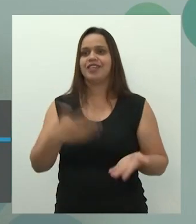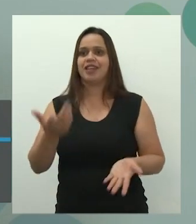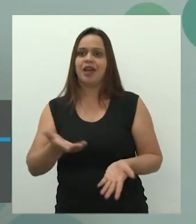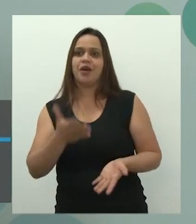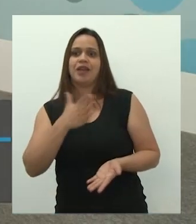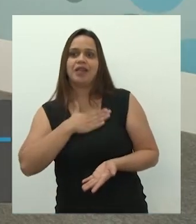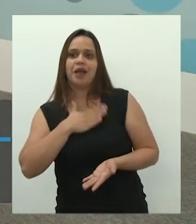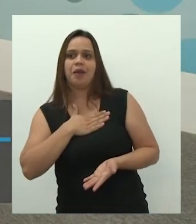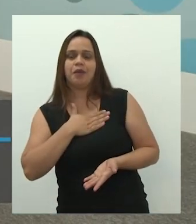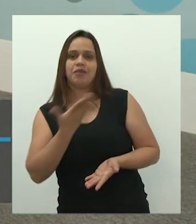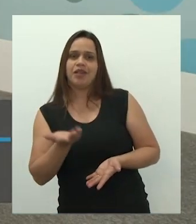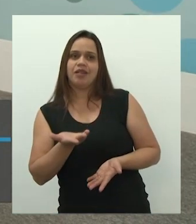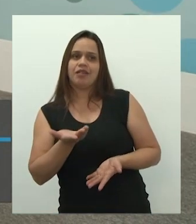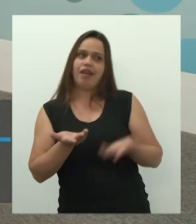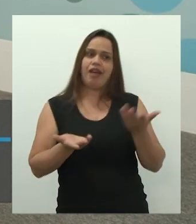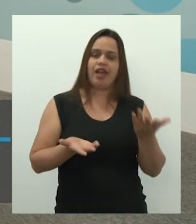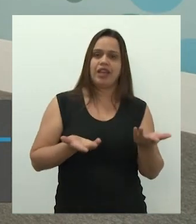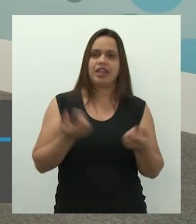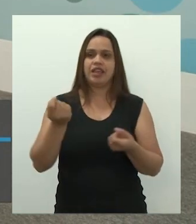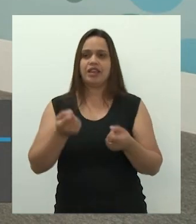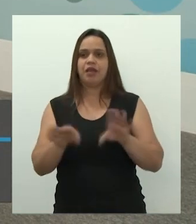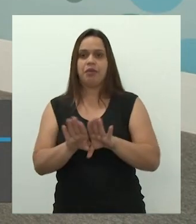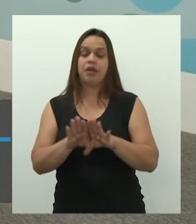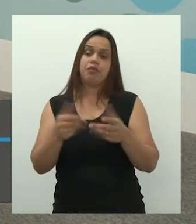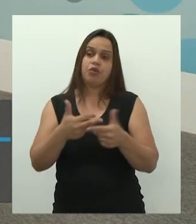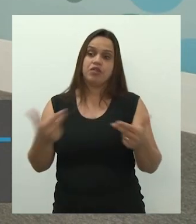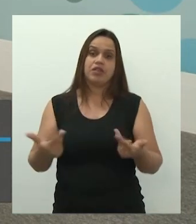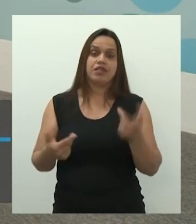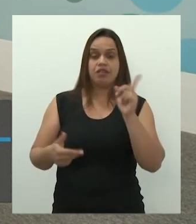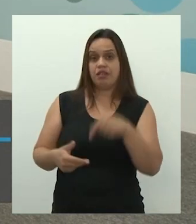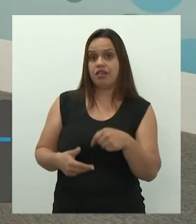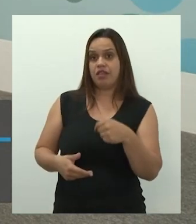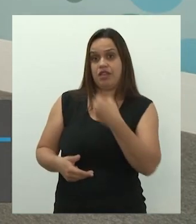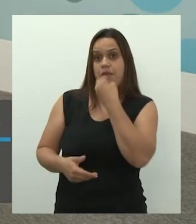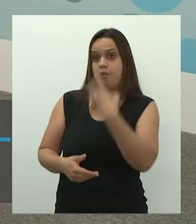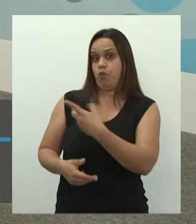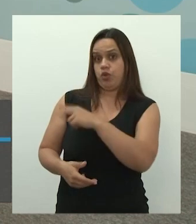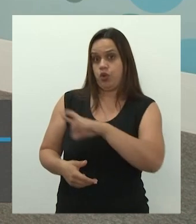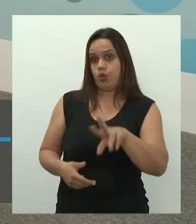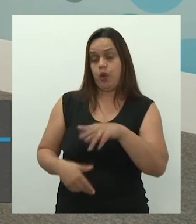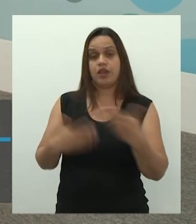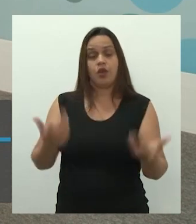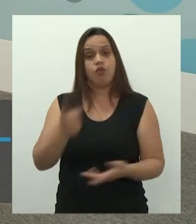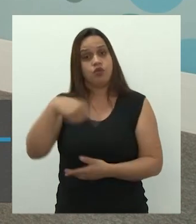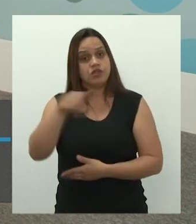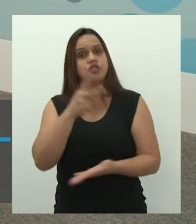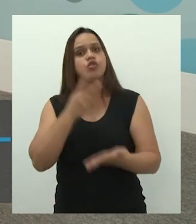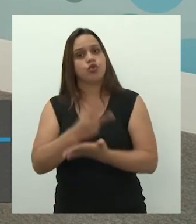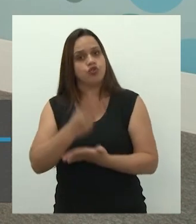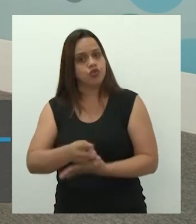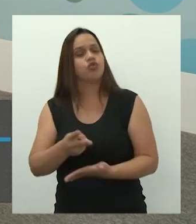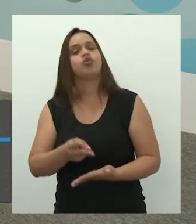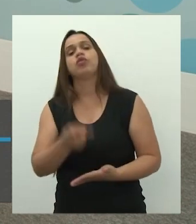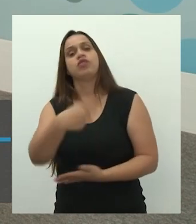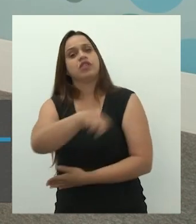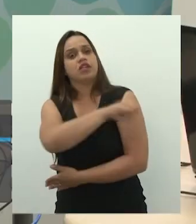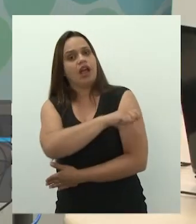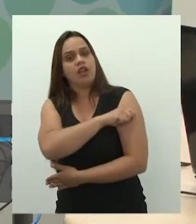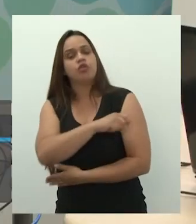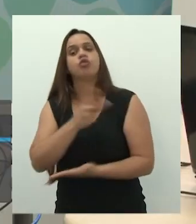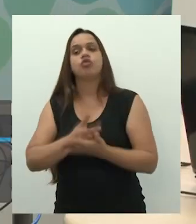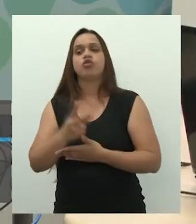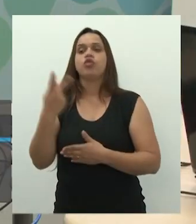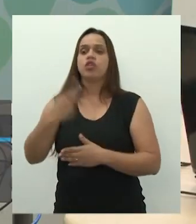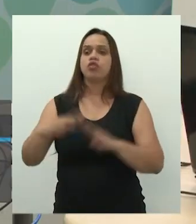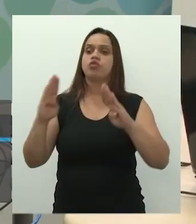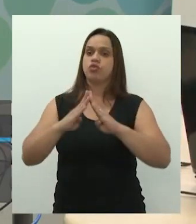ponto negativo. Poderia ser um ponto negativo. Então, continuem vocês aí, estudantes, com os professores de vocês